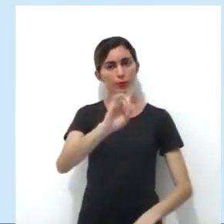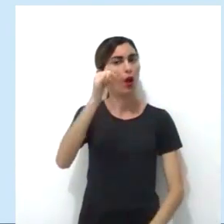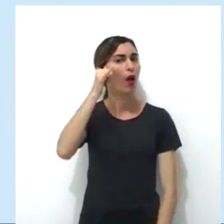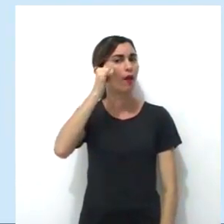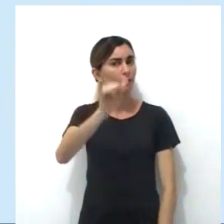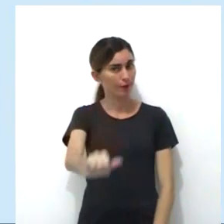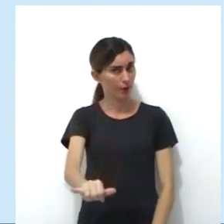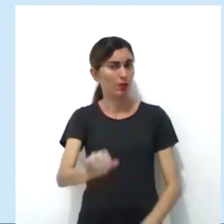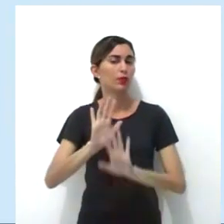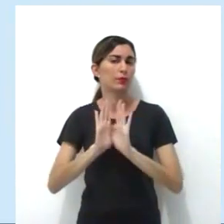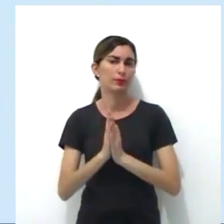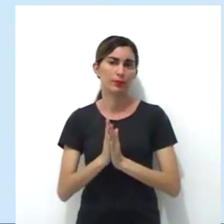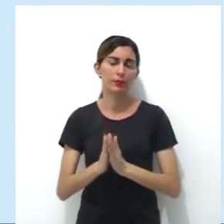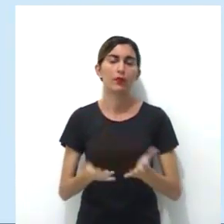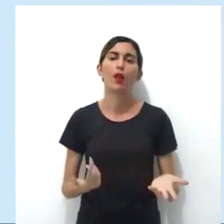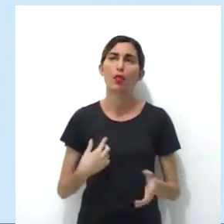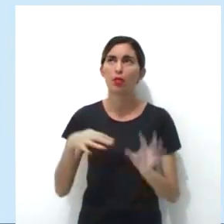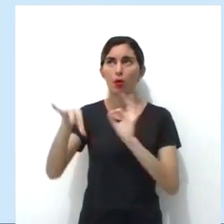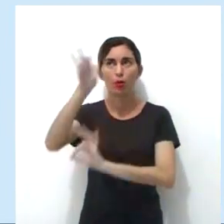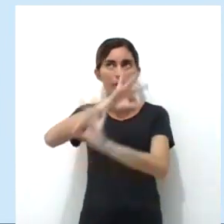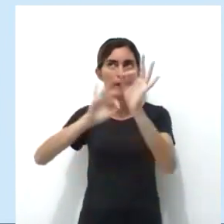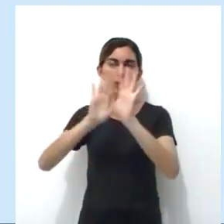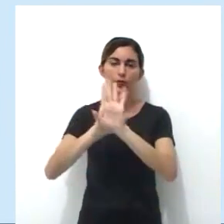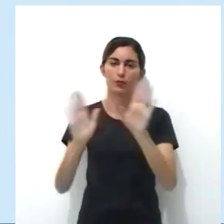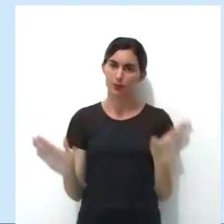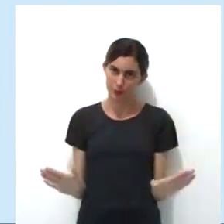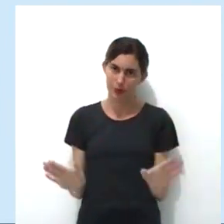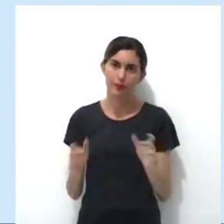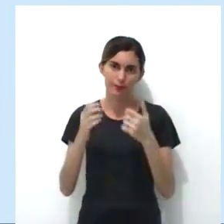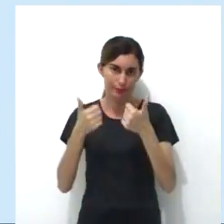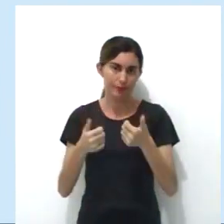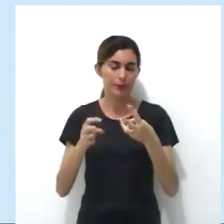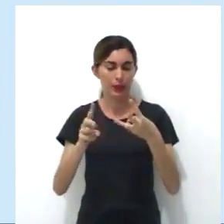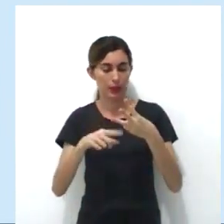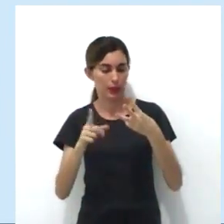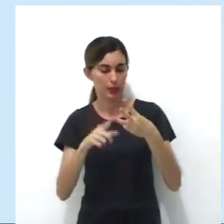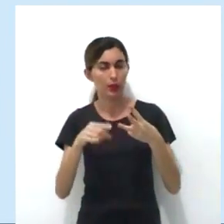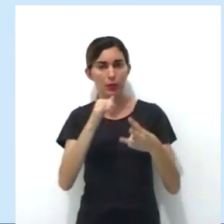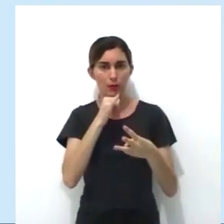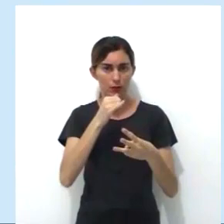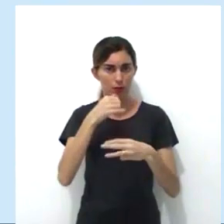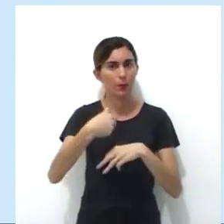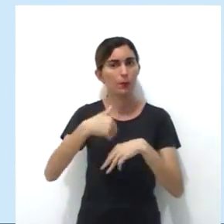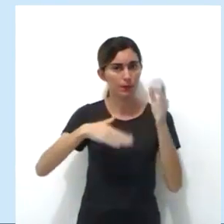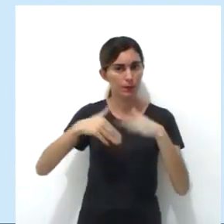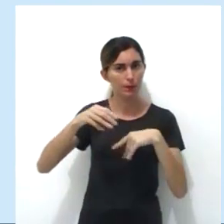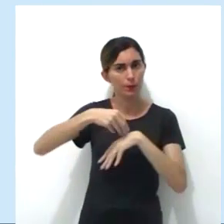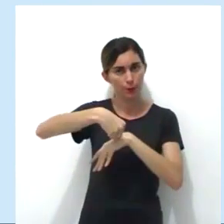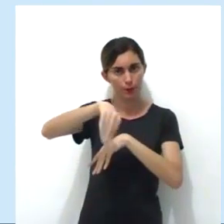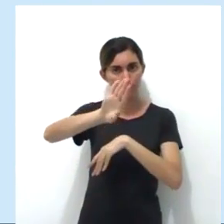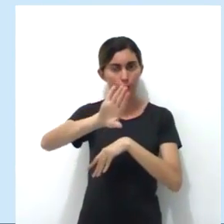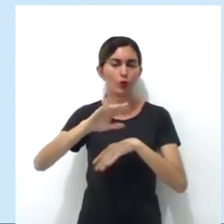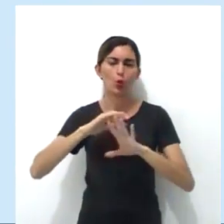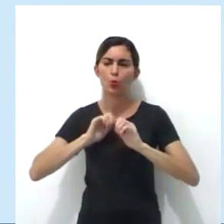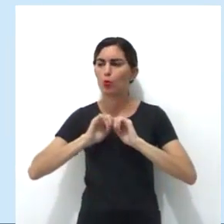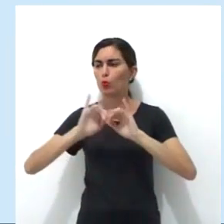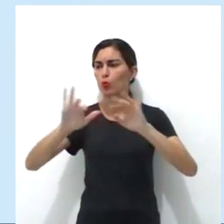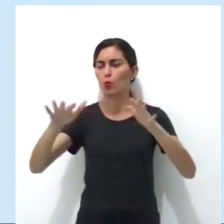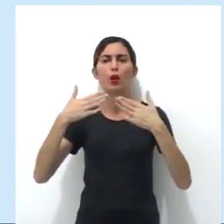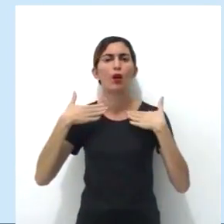florestas e demais formas de vegetação, áreas urbanas ou qualquer tipo de assentamento humano. Tudo isso é crime.